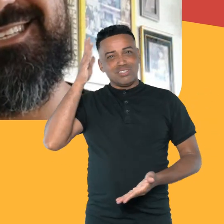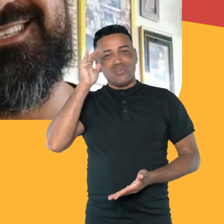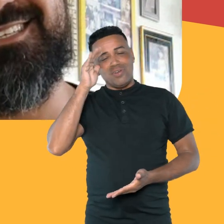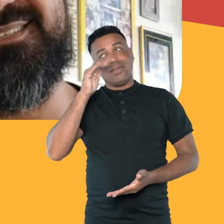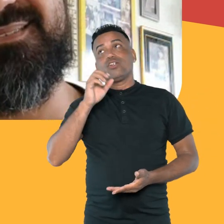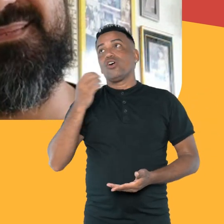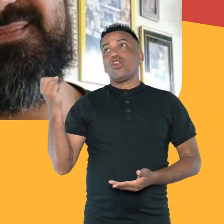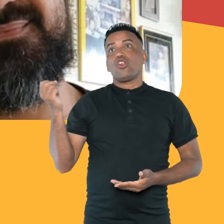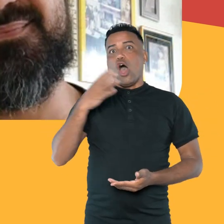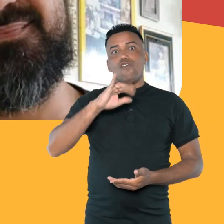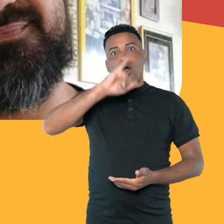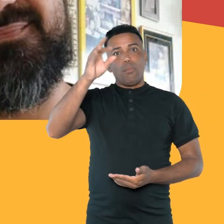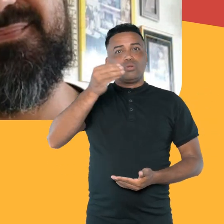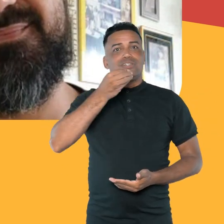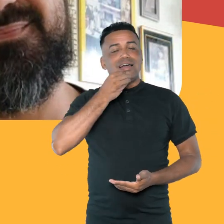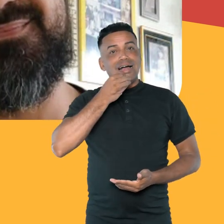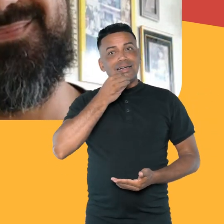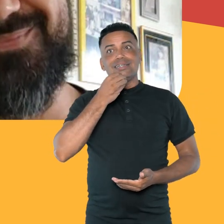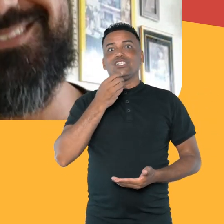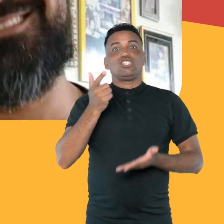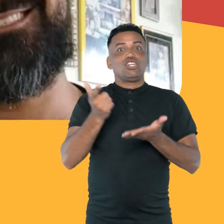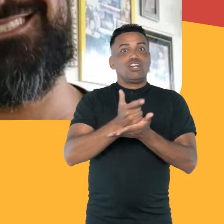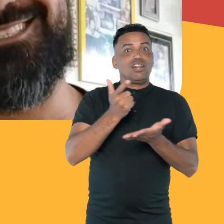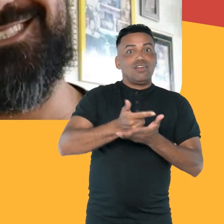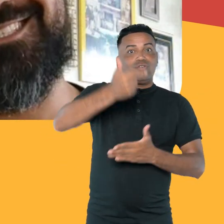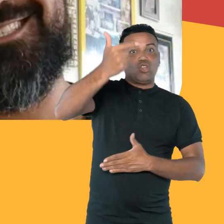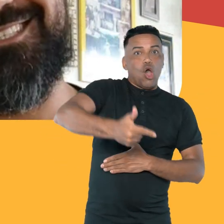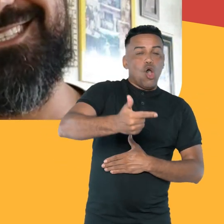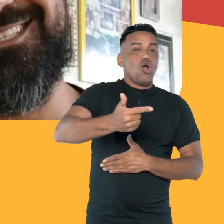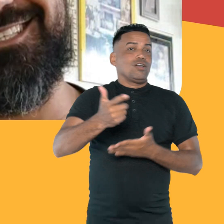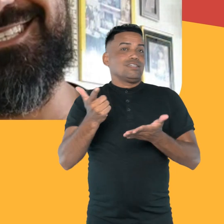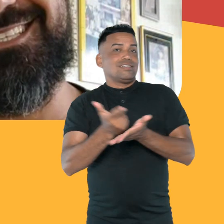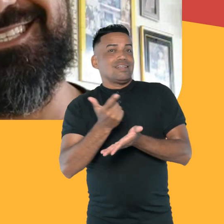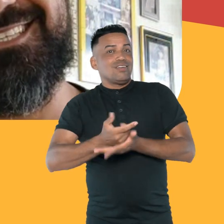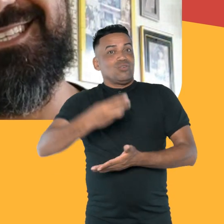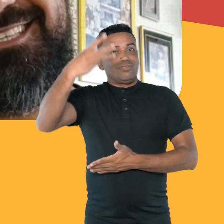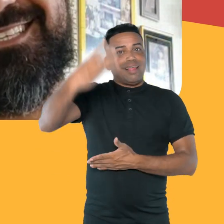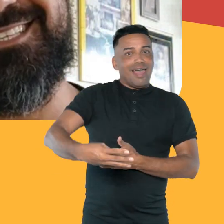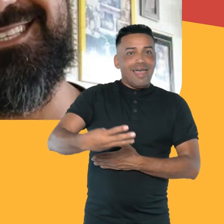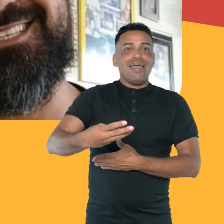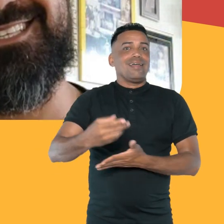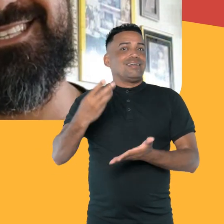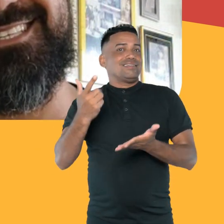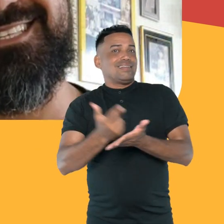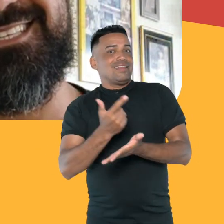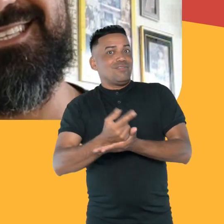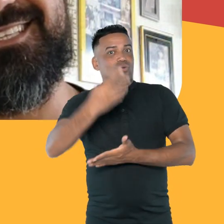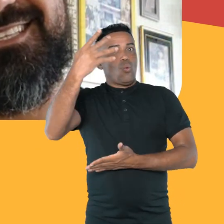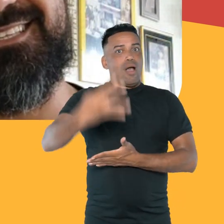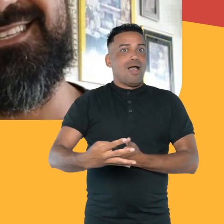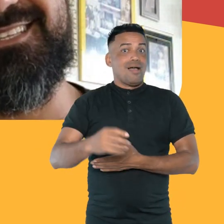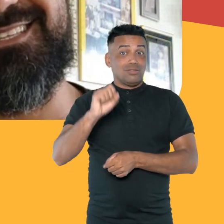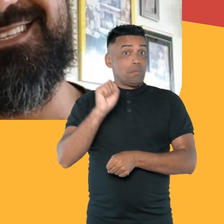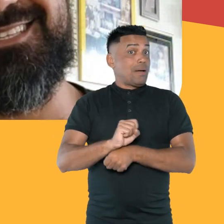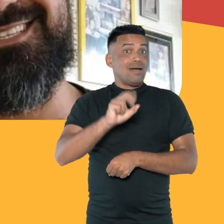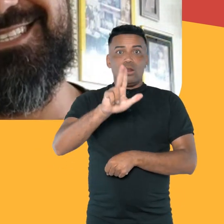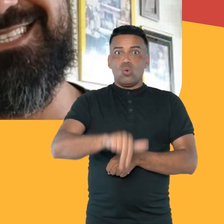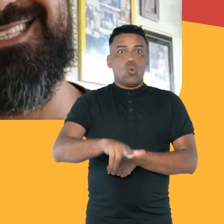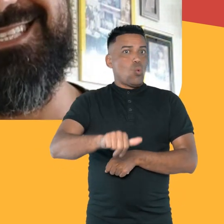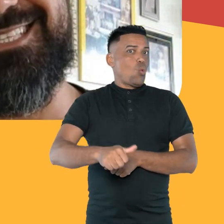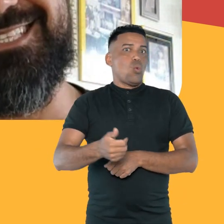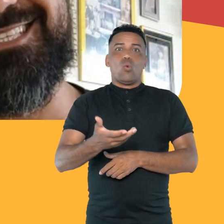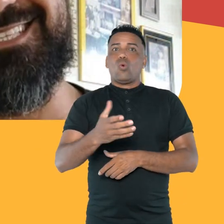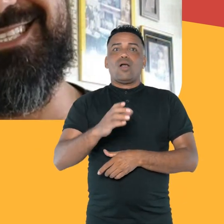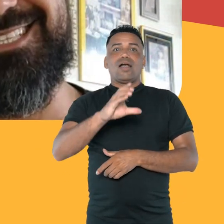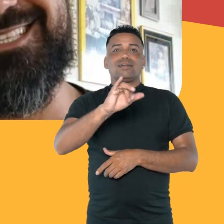nova oportunidade no volume 2, volume 3, volume 4 aqui da Ciranda das Frutas, e que essa ciranda não pare nunca.